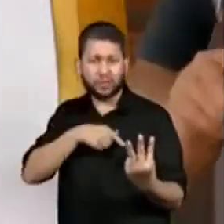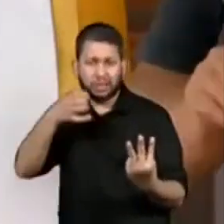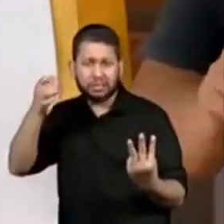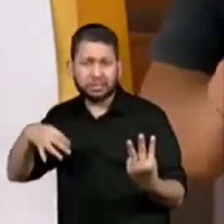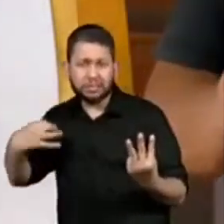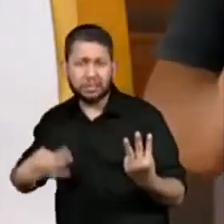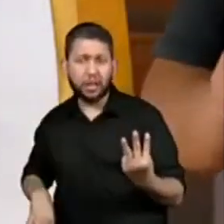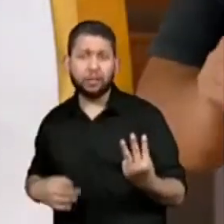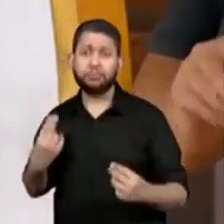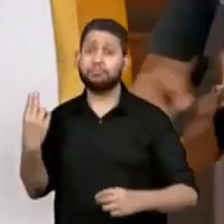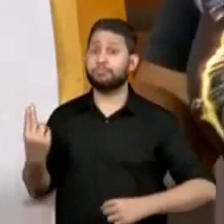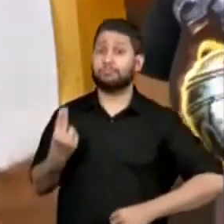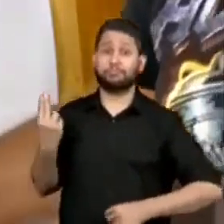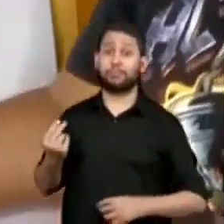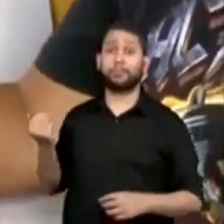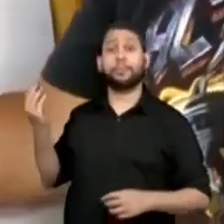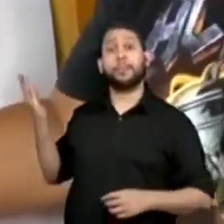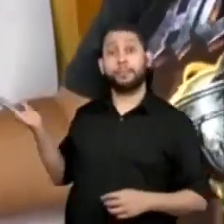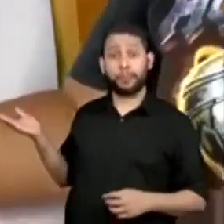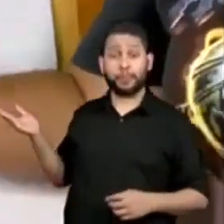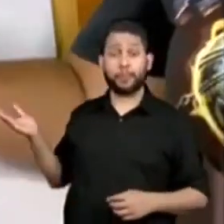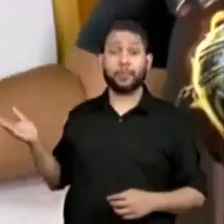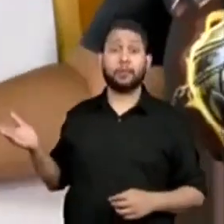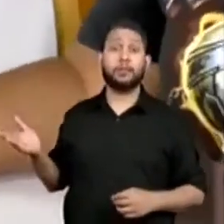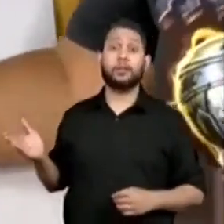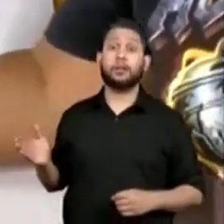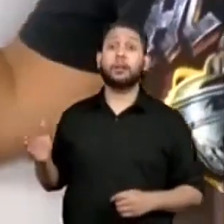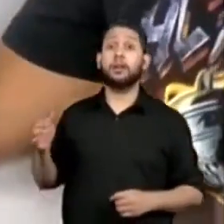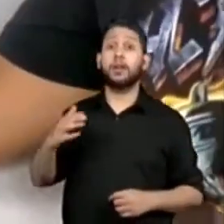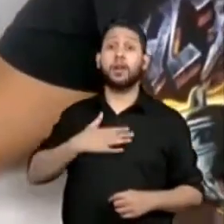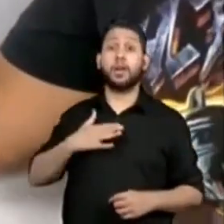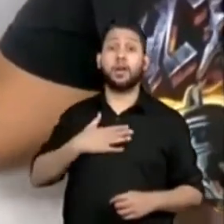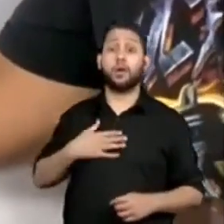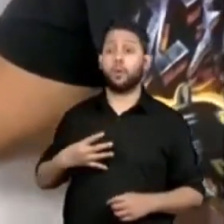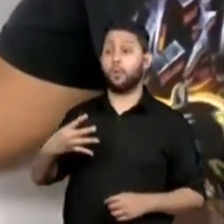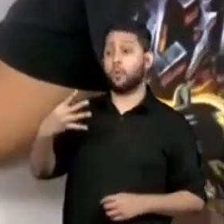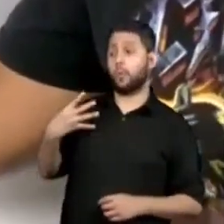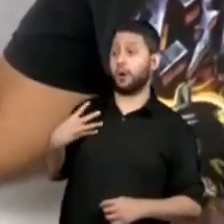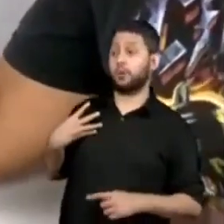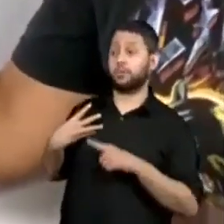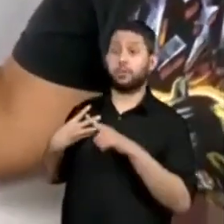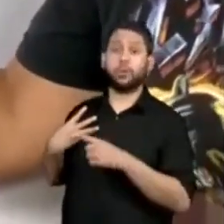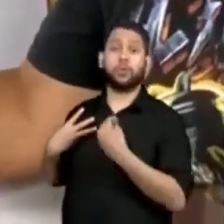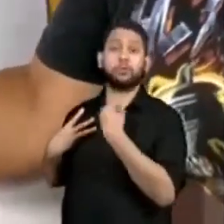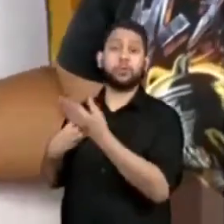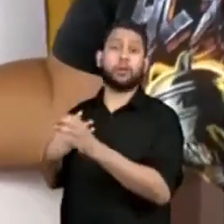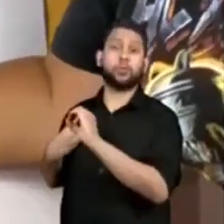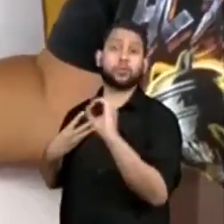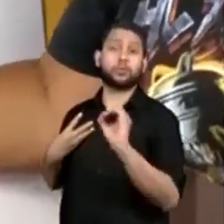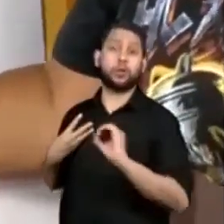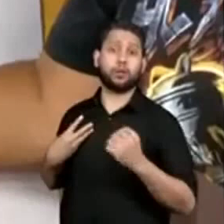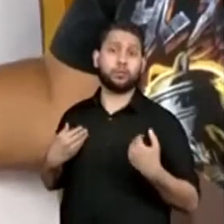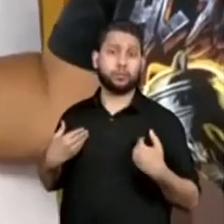vocês o oráculo ficar com 10 Então fica assim eu